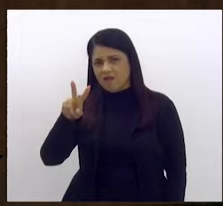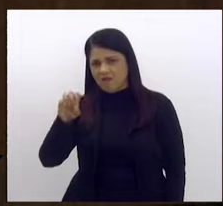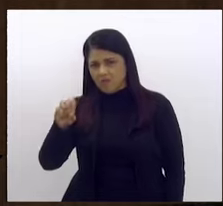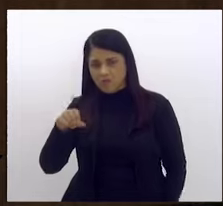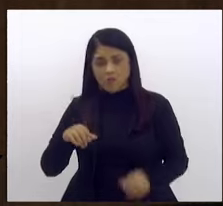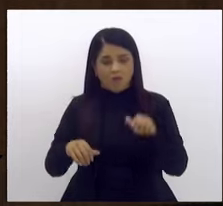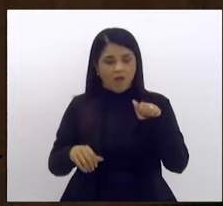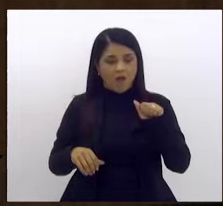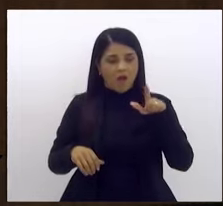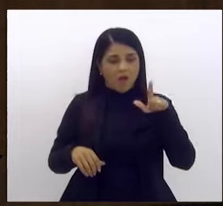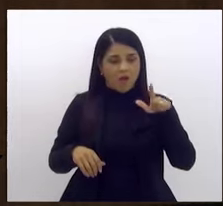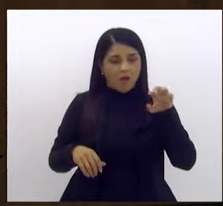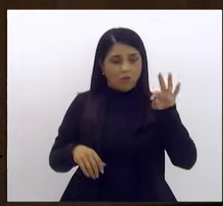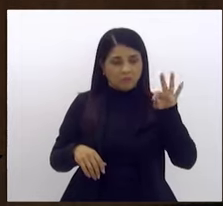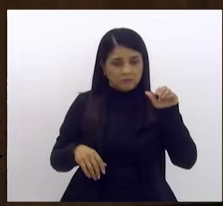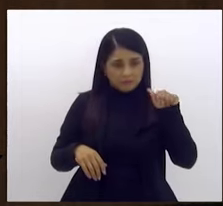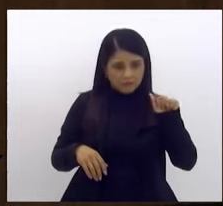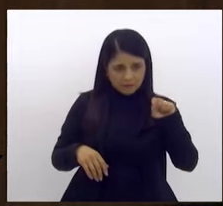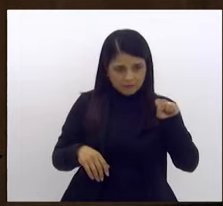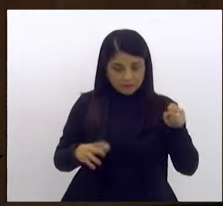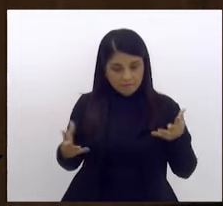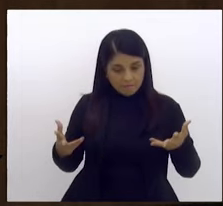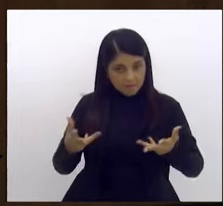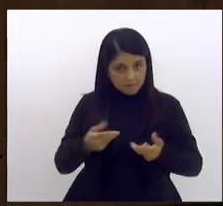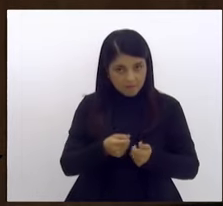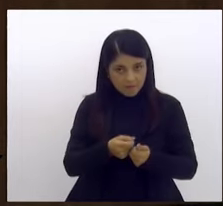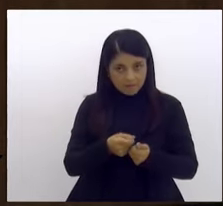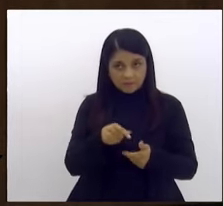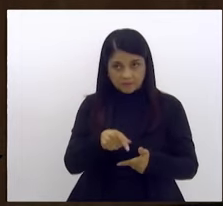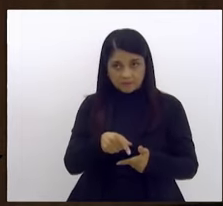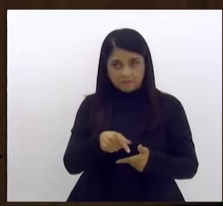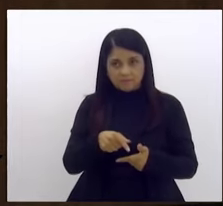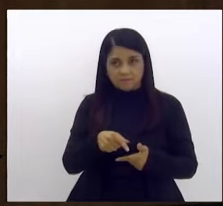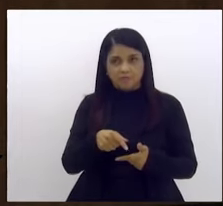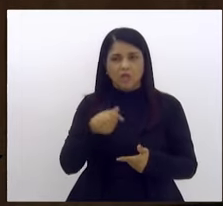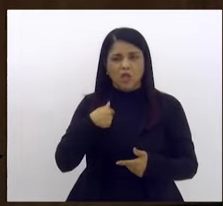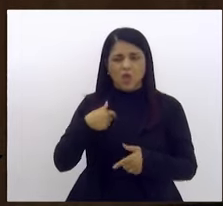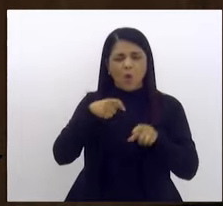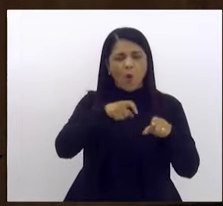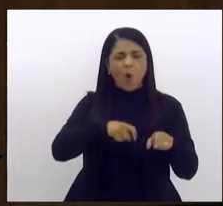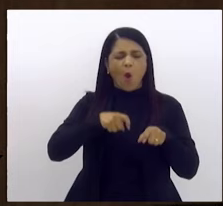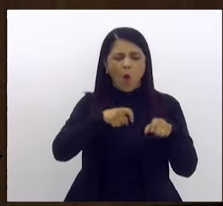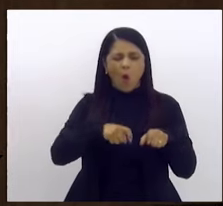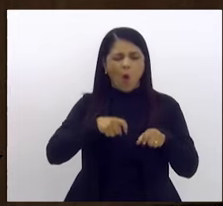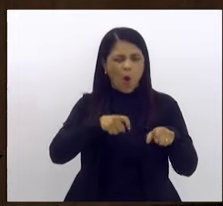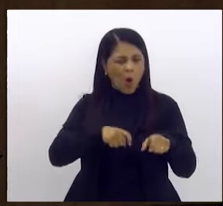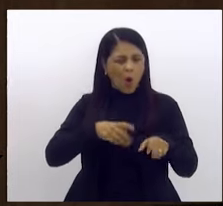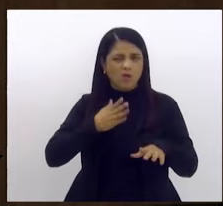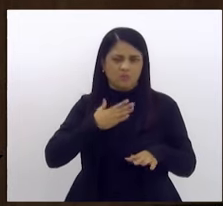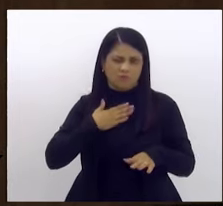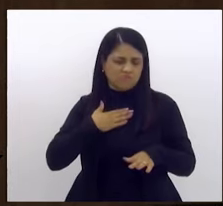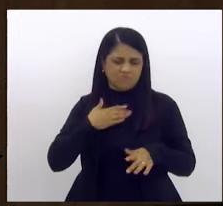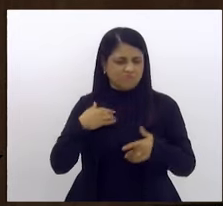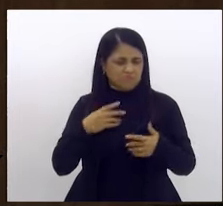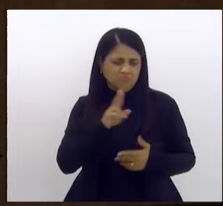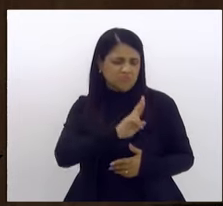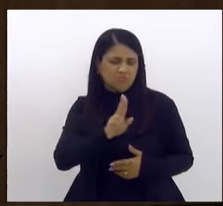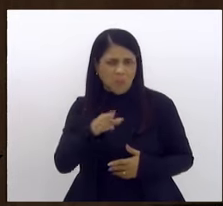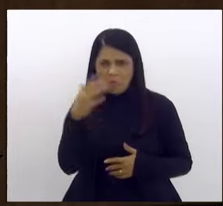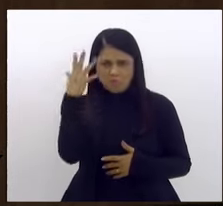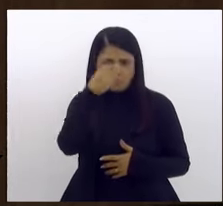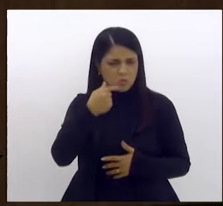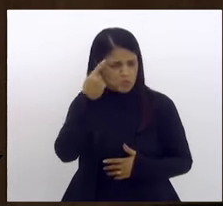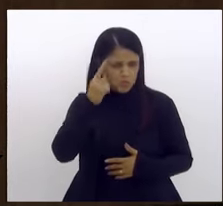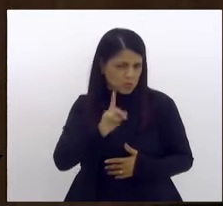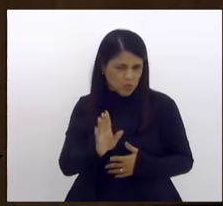habilidades. Então altas habilidades, ficou bonito. Não, eu sou lá da roça, não sei muito bem essas palavras bonitas, não. Então,